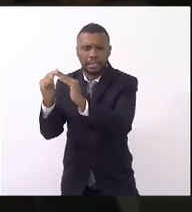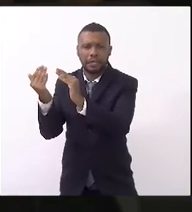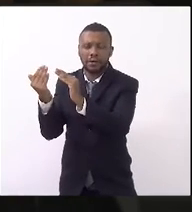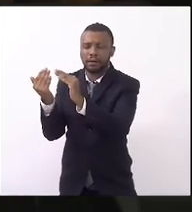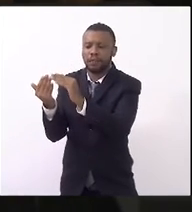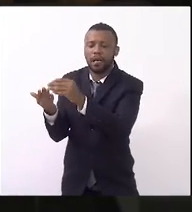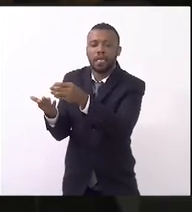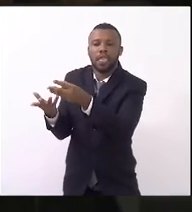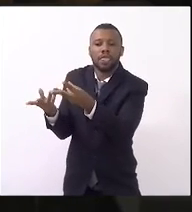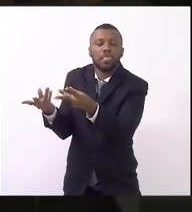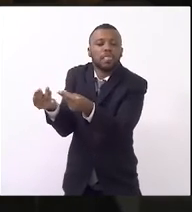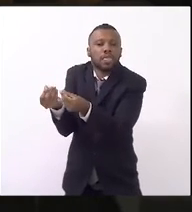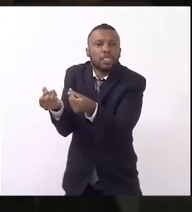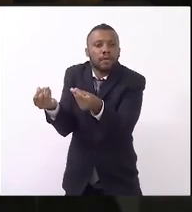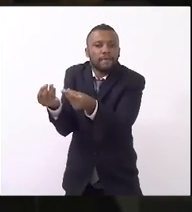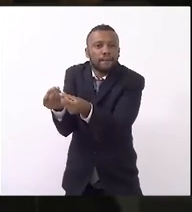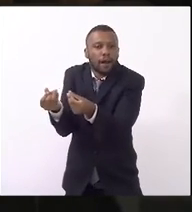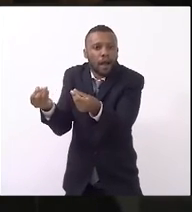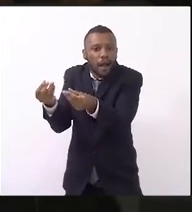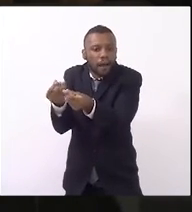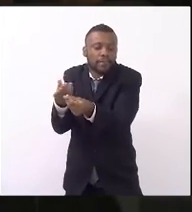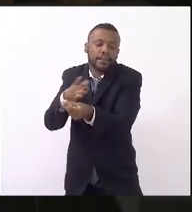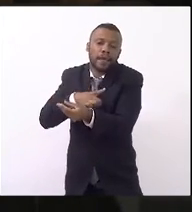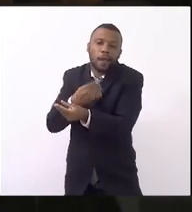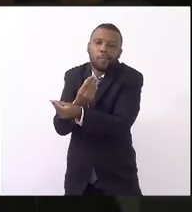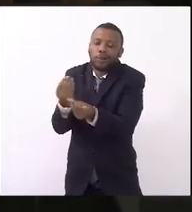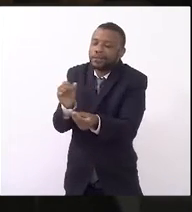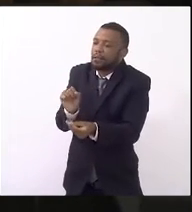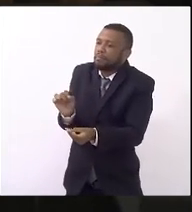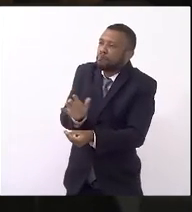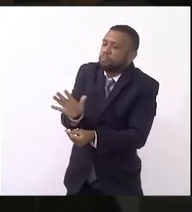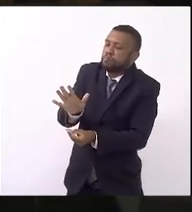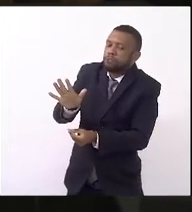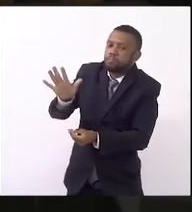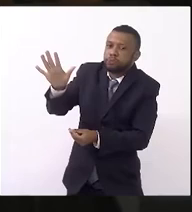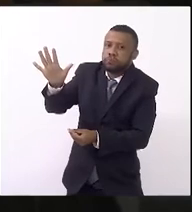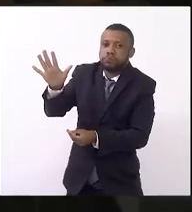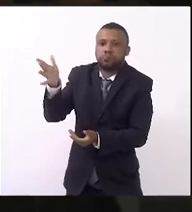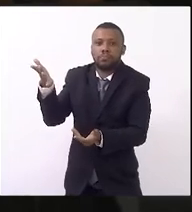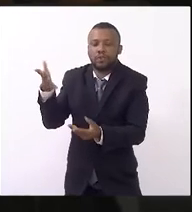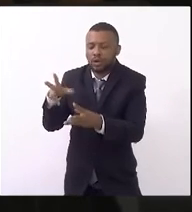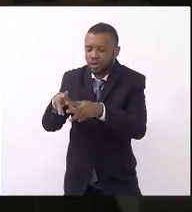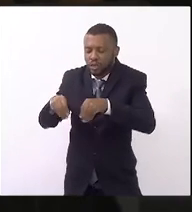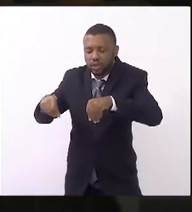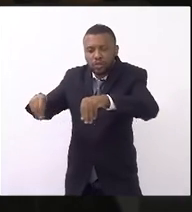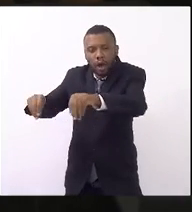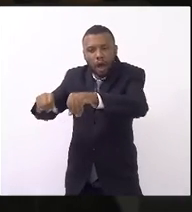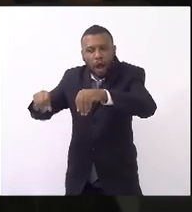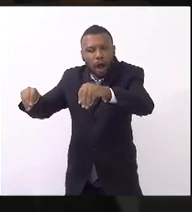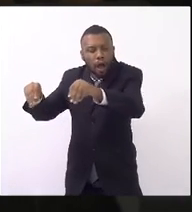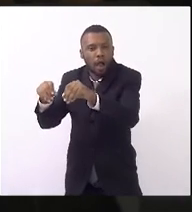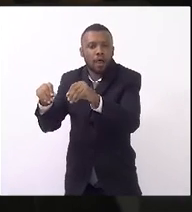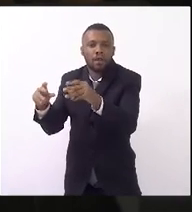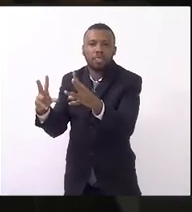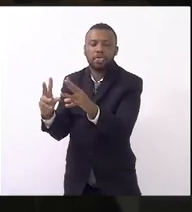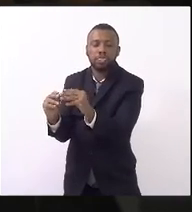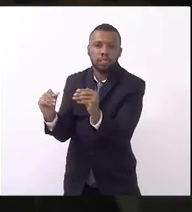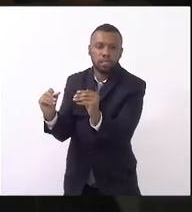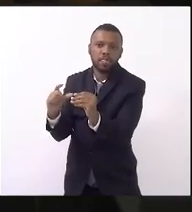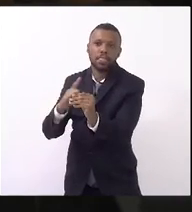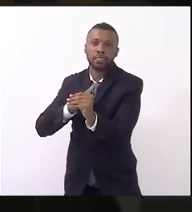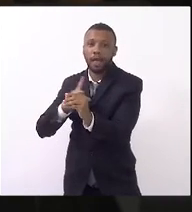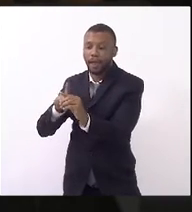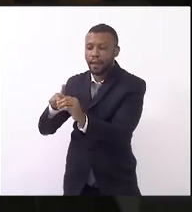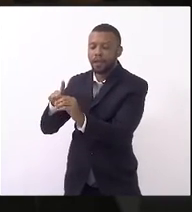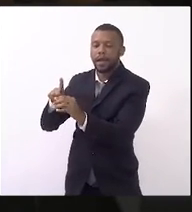instáveis, muitas com manto de solo envolvendo pedaços de